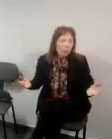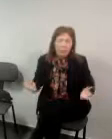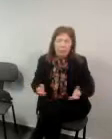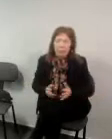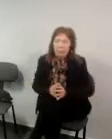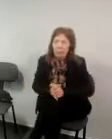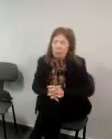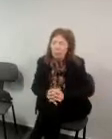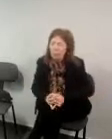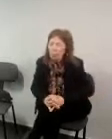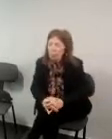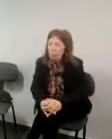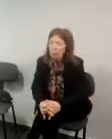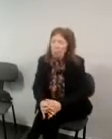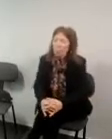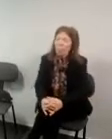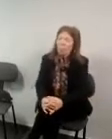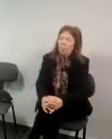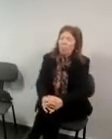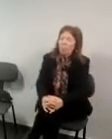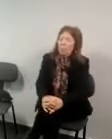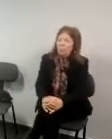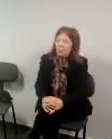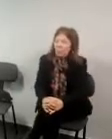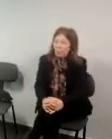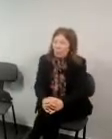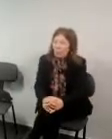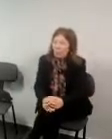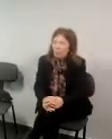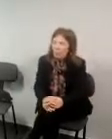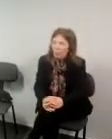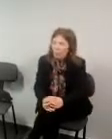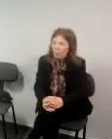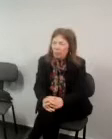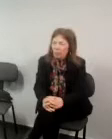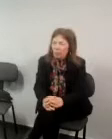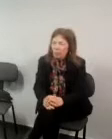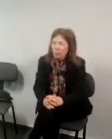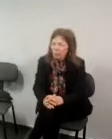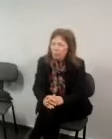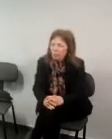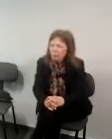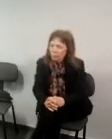Vamos colocar dentro do alongamento do ar, vamos dizer, do fluido. Olha, você está aqui, você vai pegar isso aqui e vai...